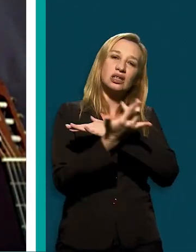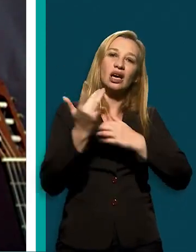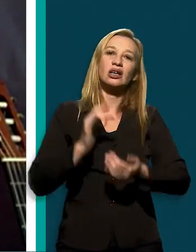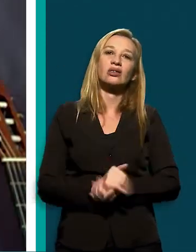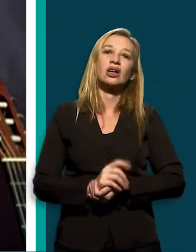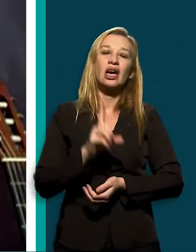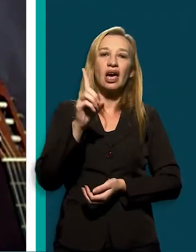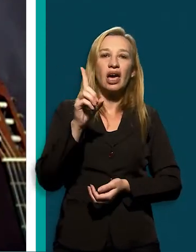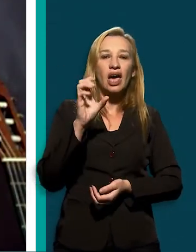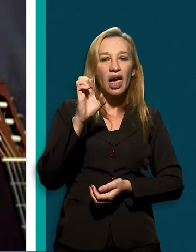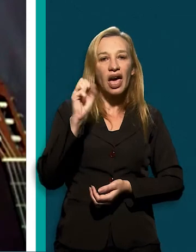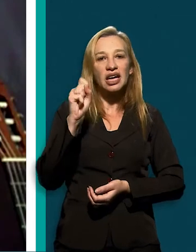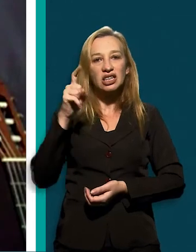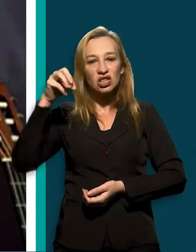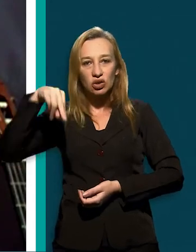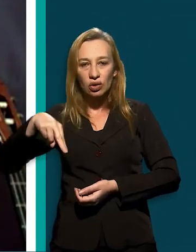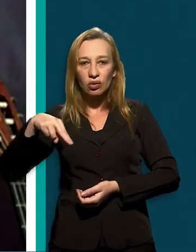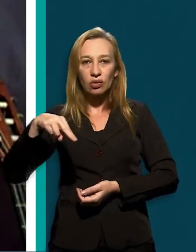redes sociais,